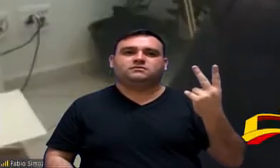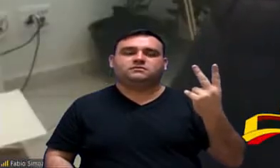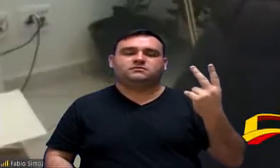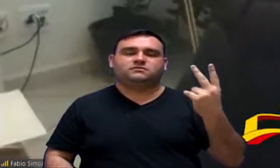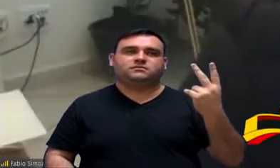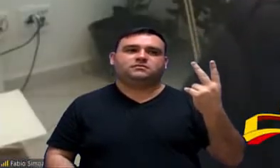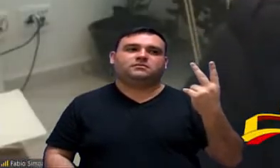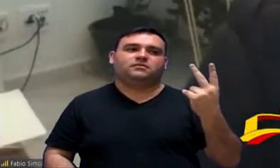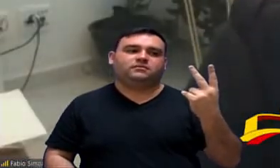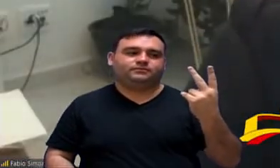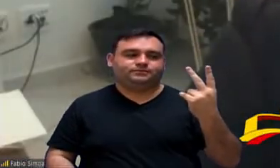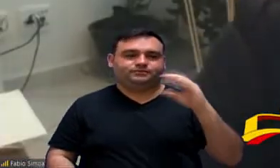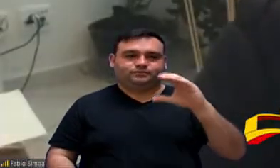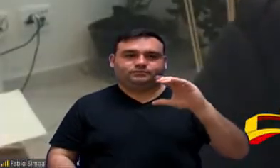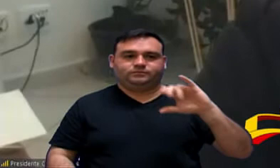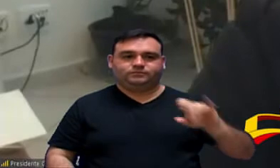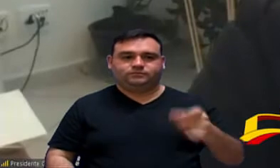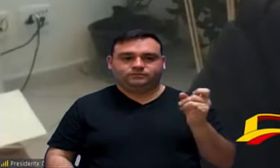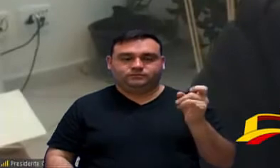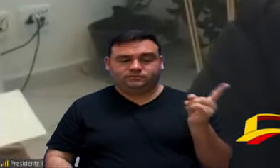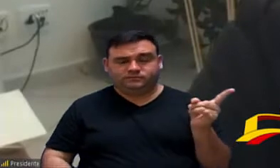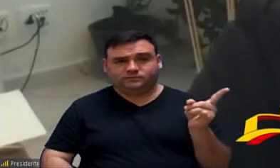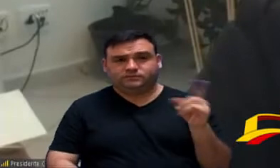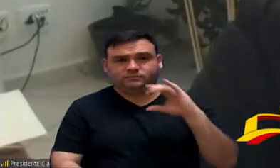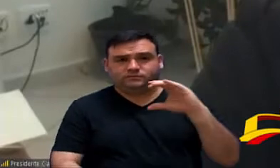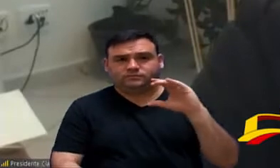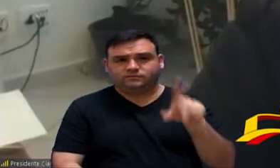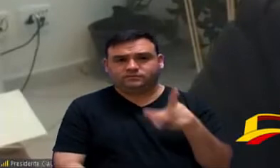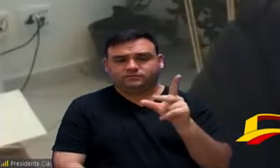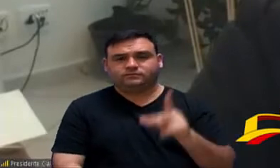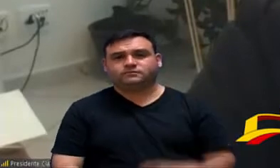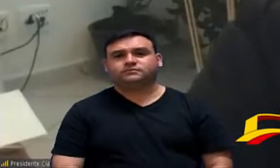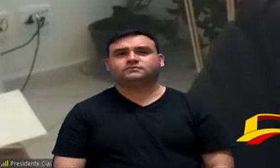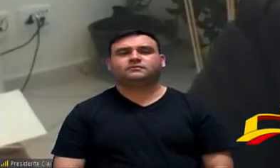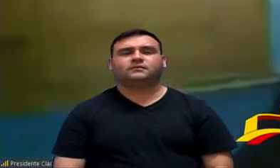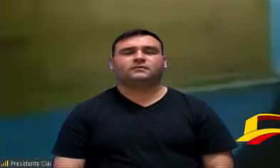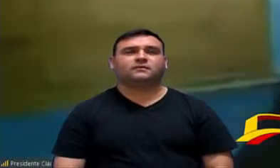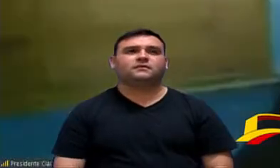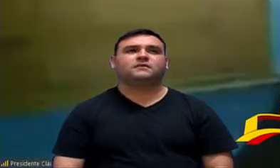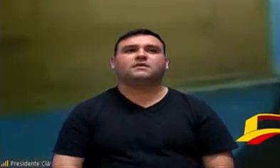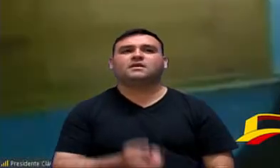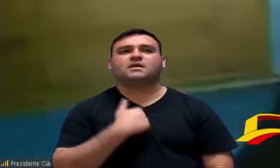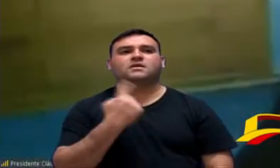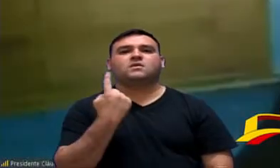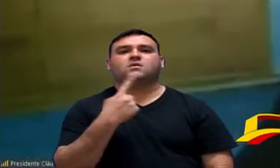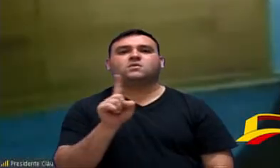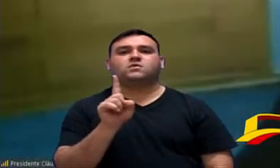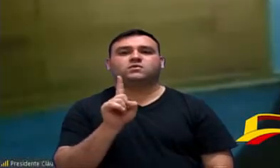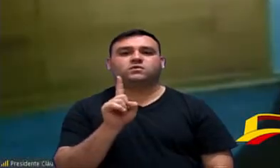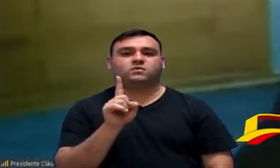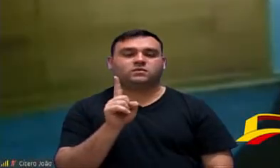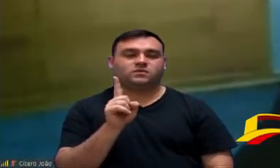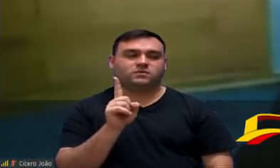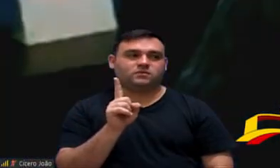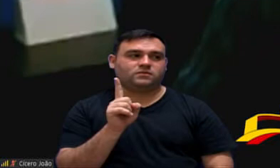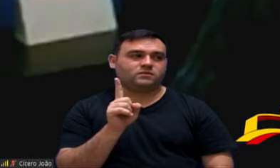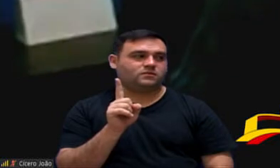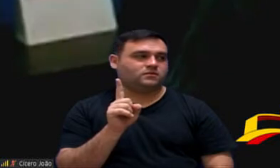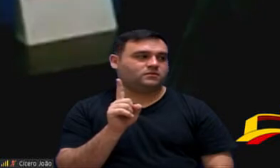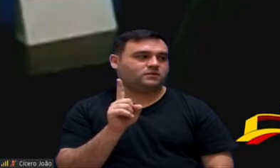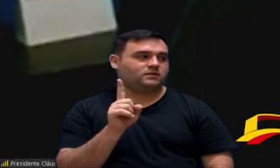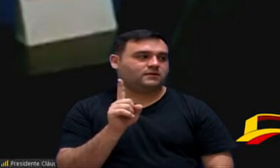o... Cícero, acho que está primeiro. O Cícero. Eu sou o último a ser ouvido.